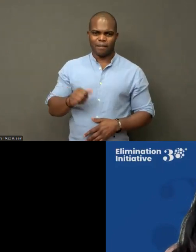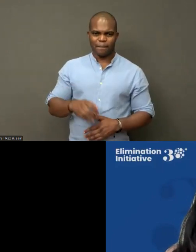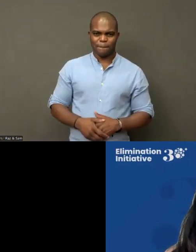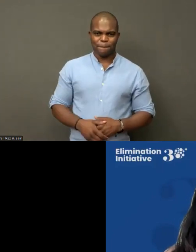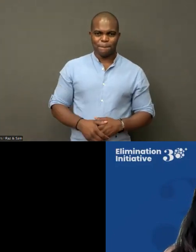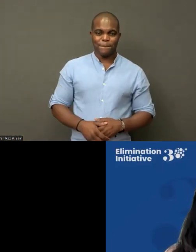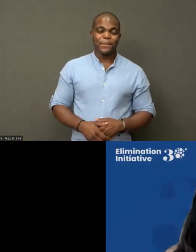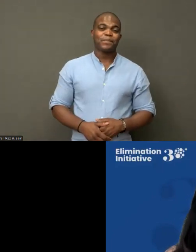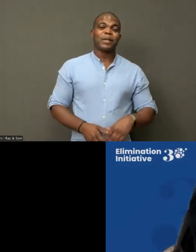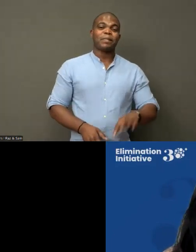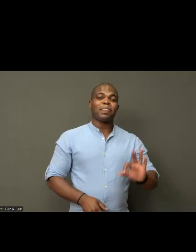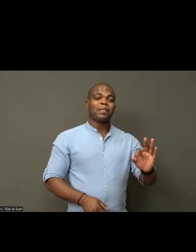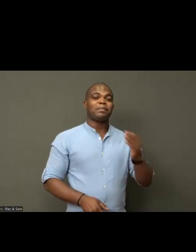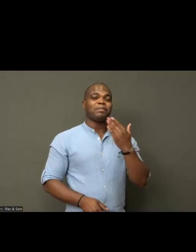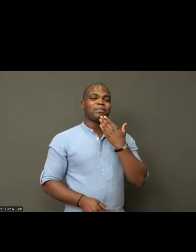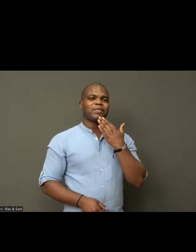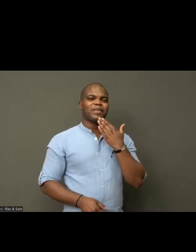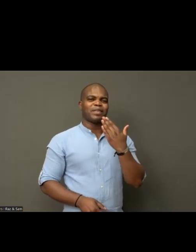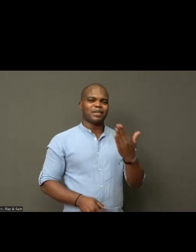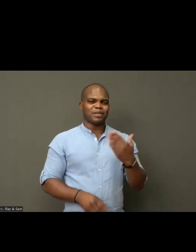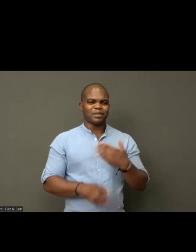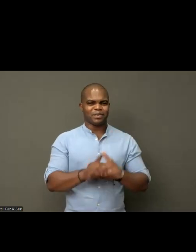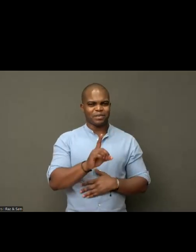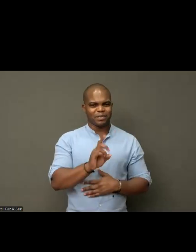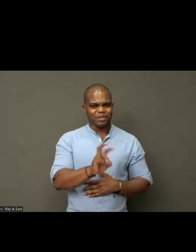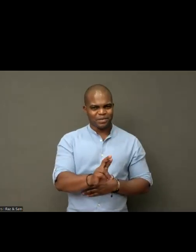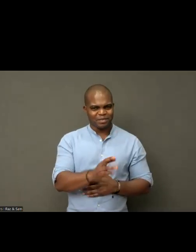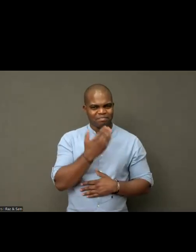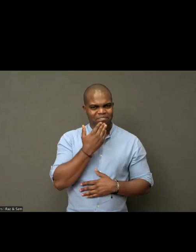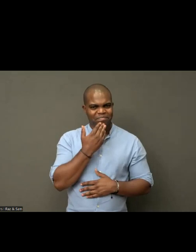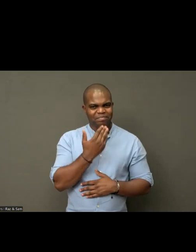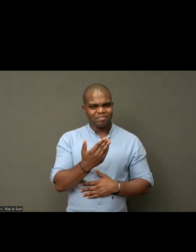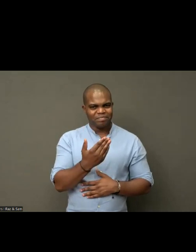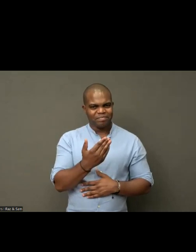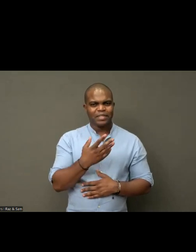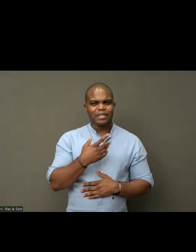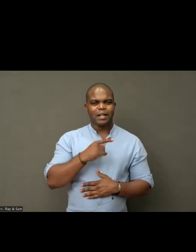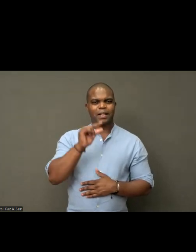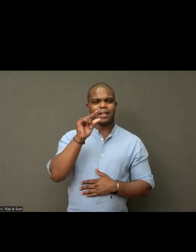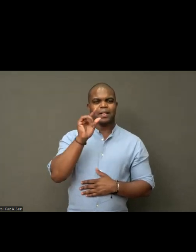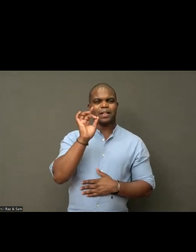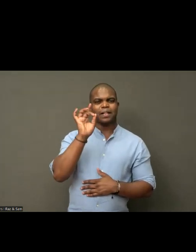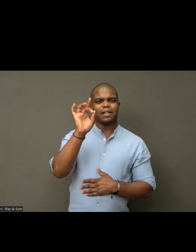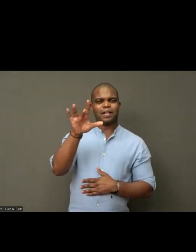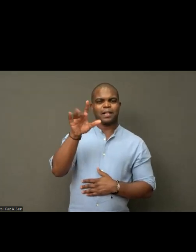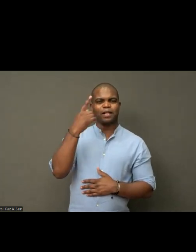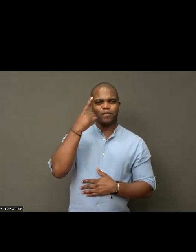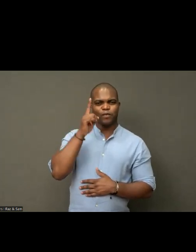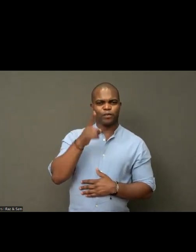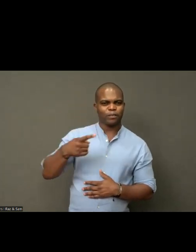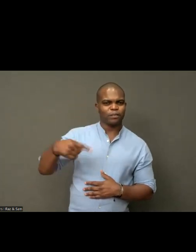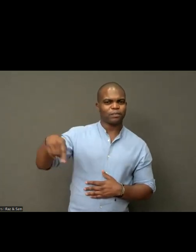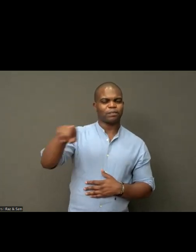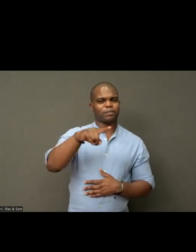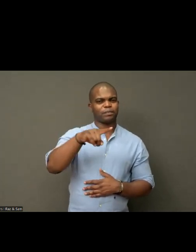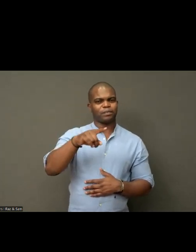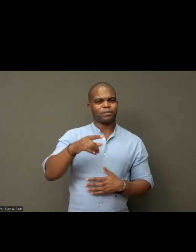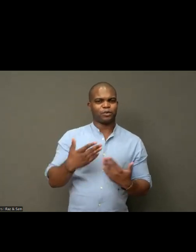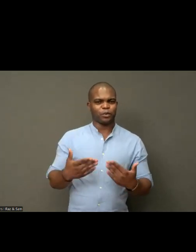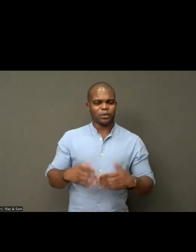Muito obrigado, Dr. Rodrigues. Uma pequena notinha de rodapé para os que estão aqui.